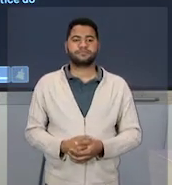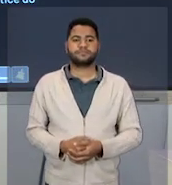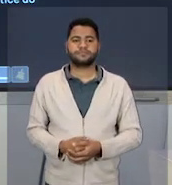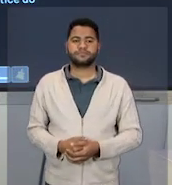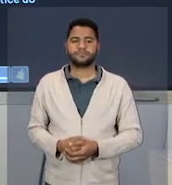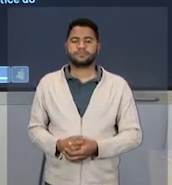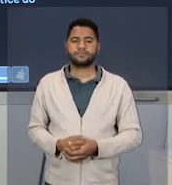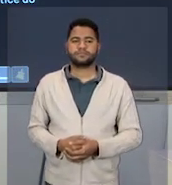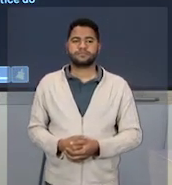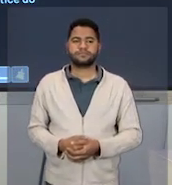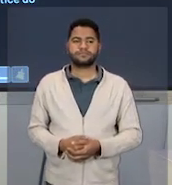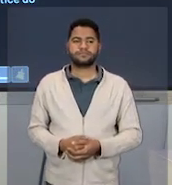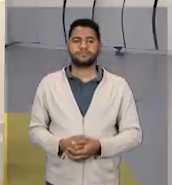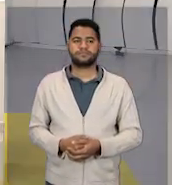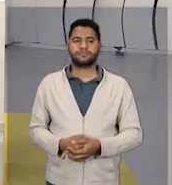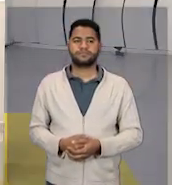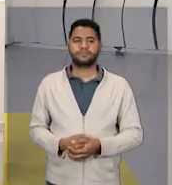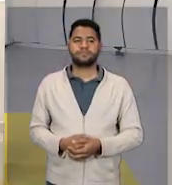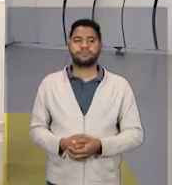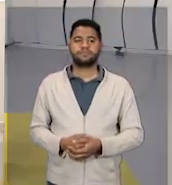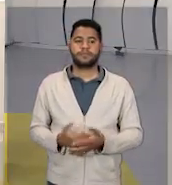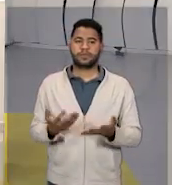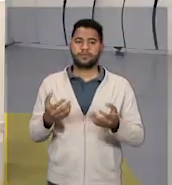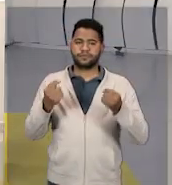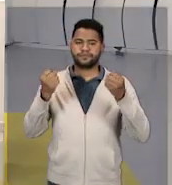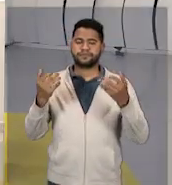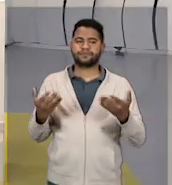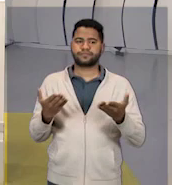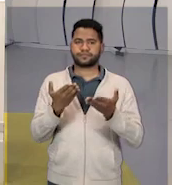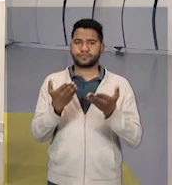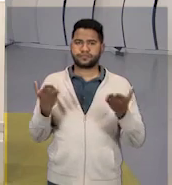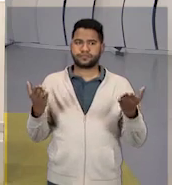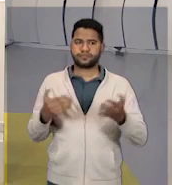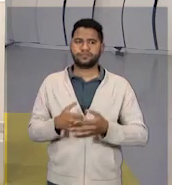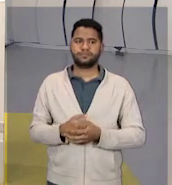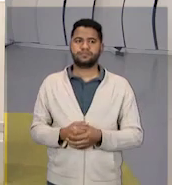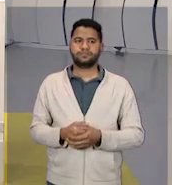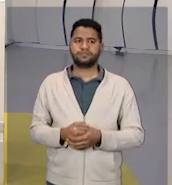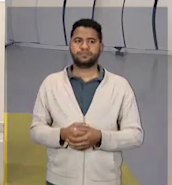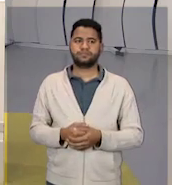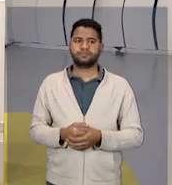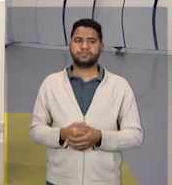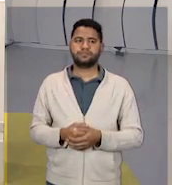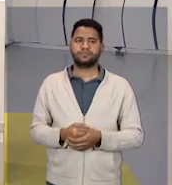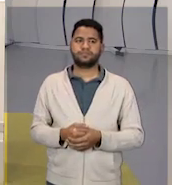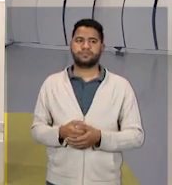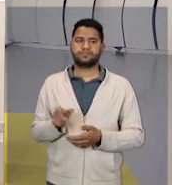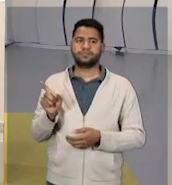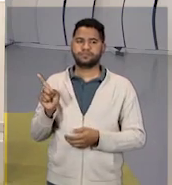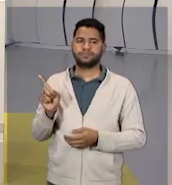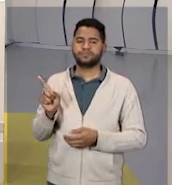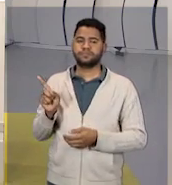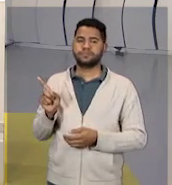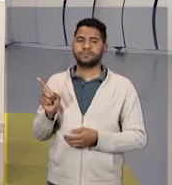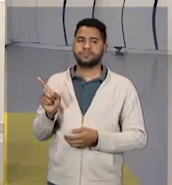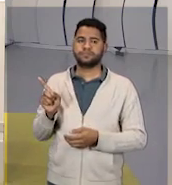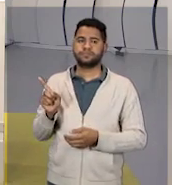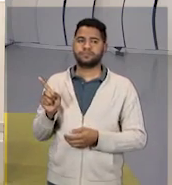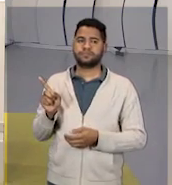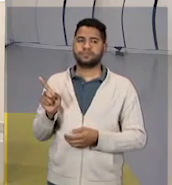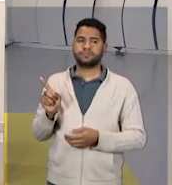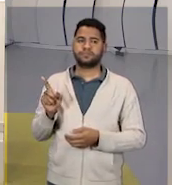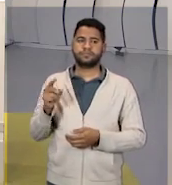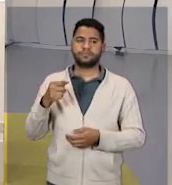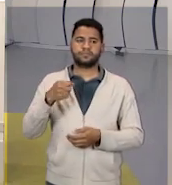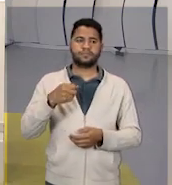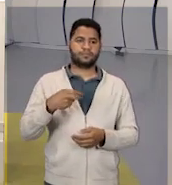é o que eu vou explicar aqui para você. A abertura que a gente dá entre duas semirretas, aqui eu faço